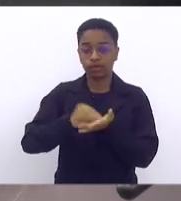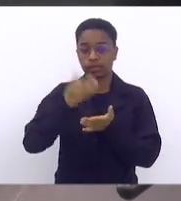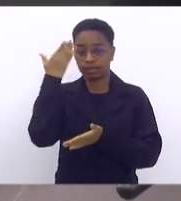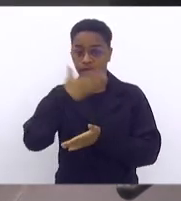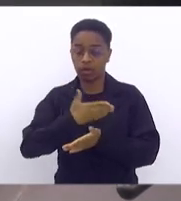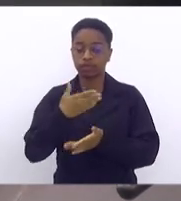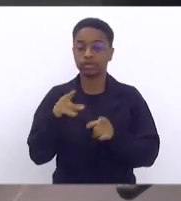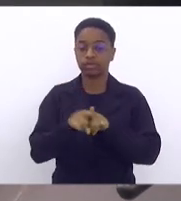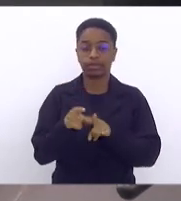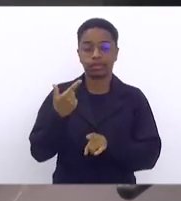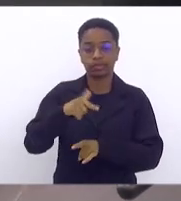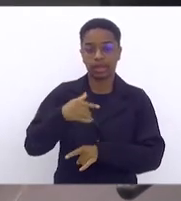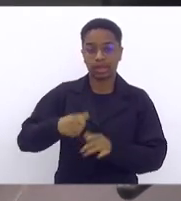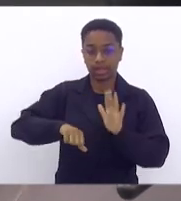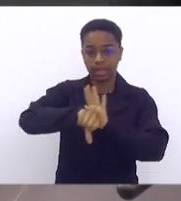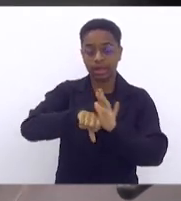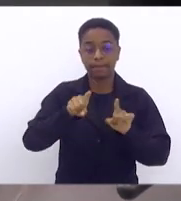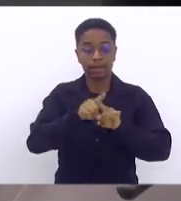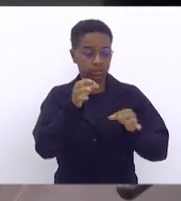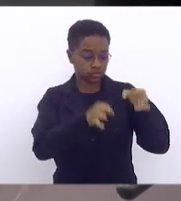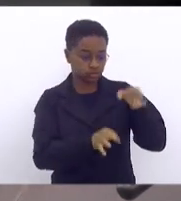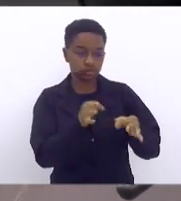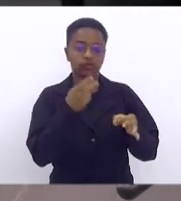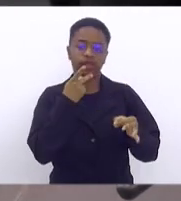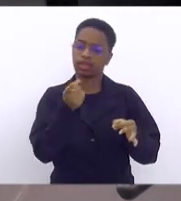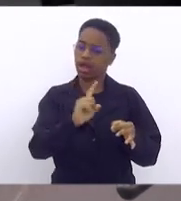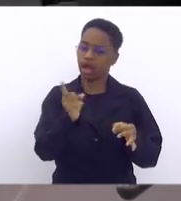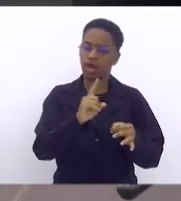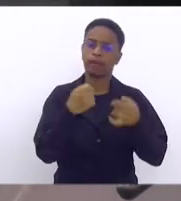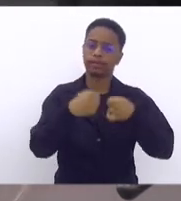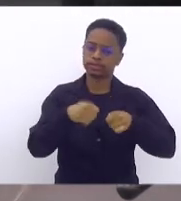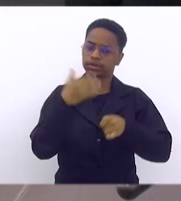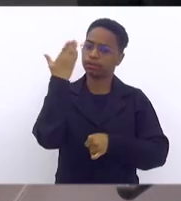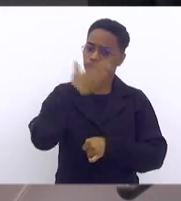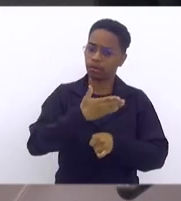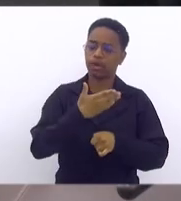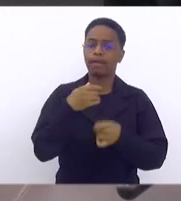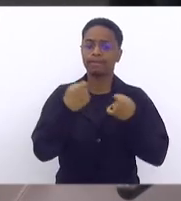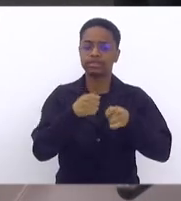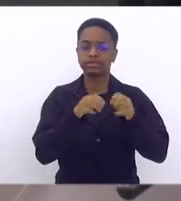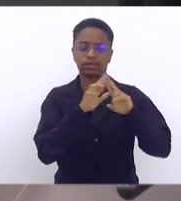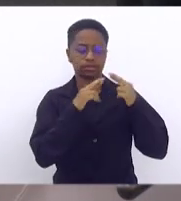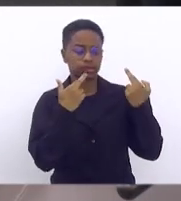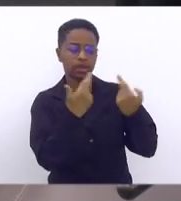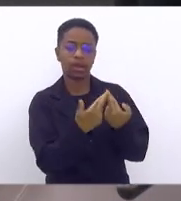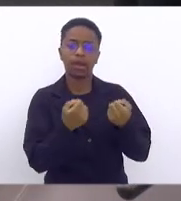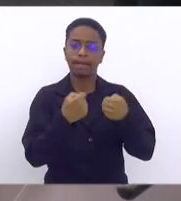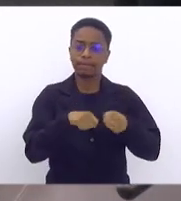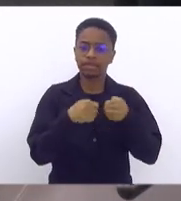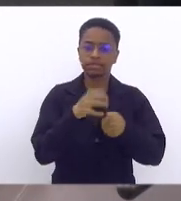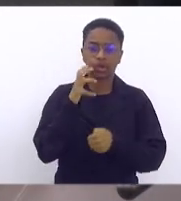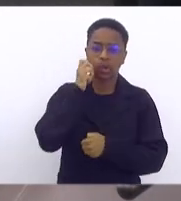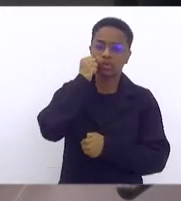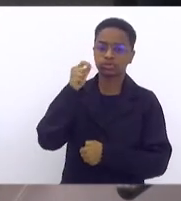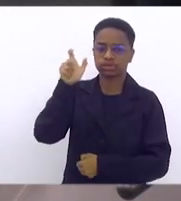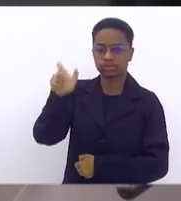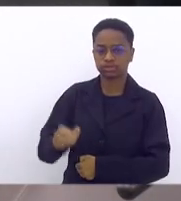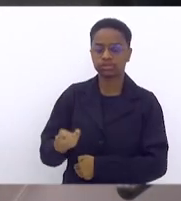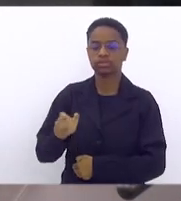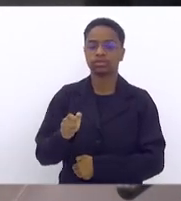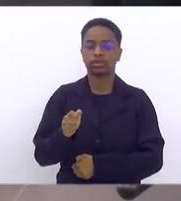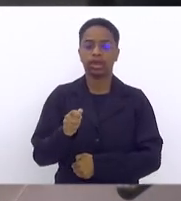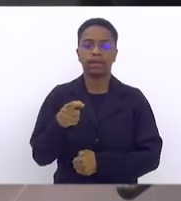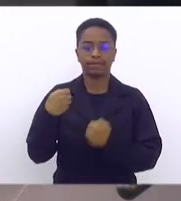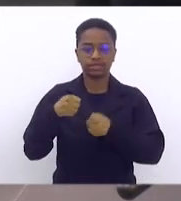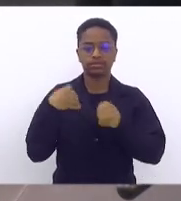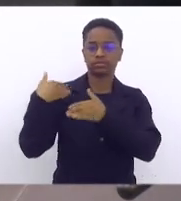crime. E o juízo insiste que não, isso não é suficiente, eu preciso ter uma audiência, eu preciso continuar constrangendo essa pessoa a todo esse